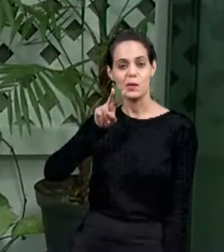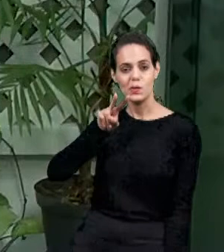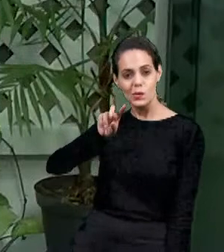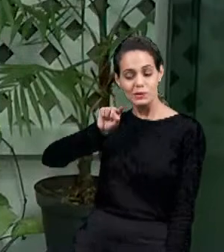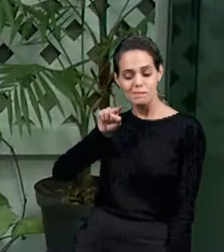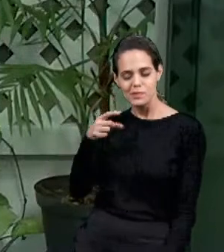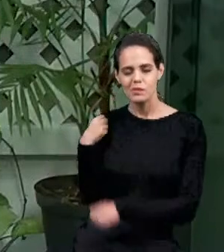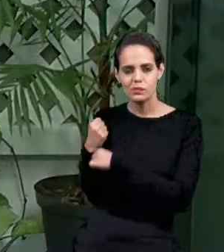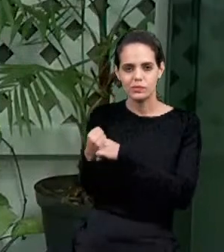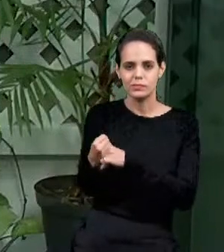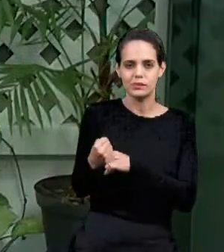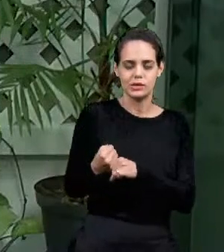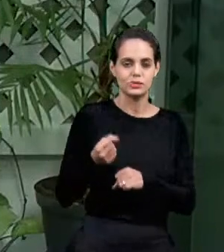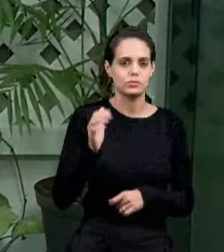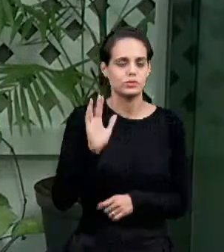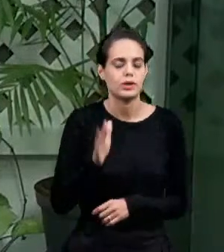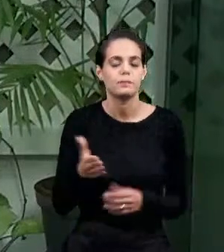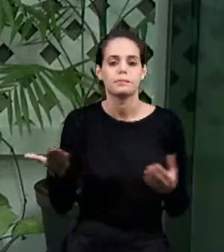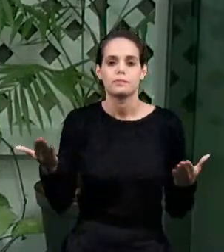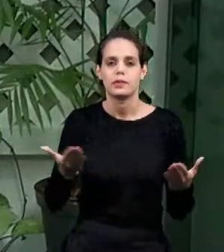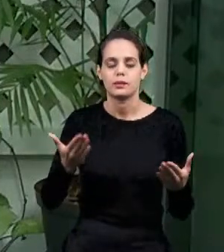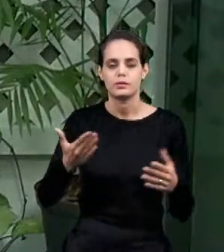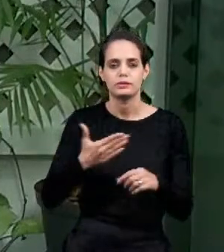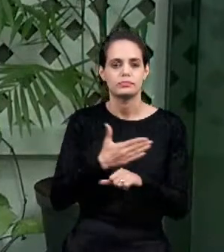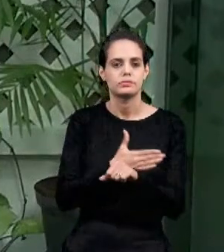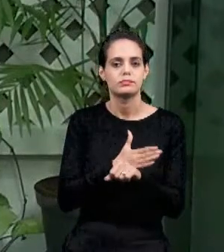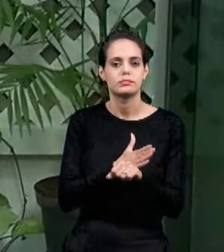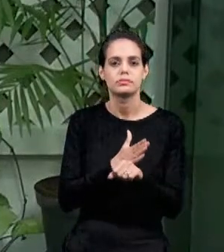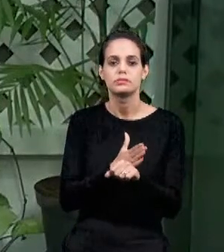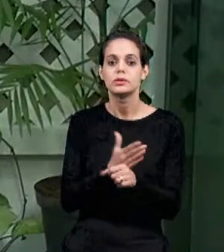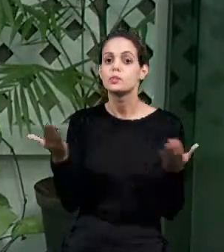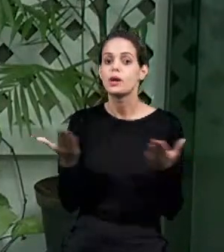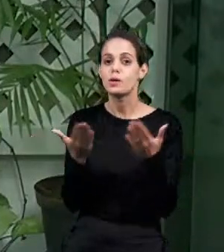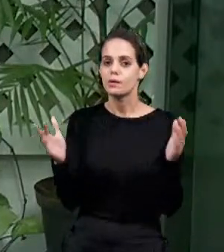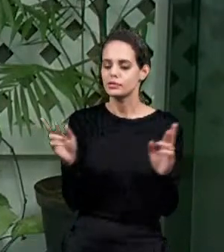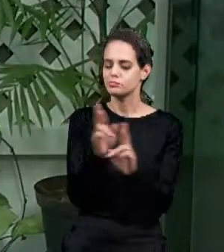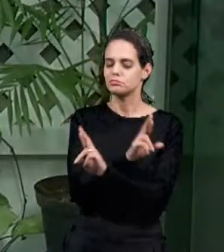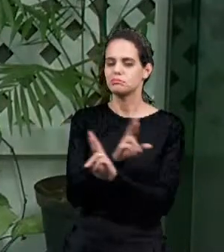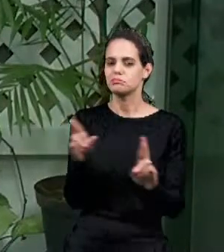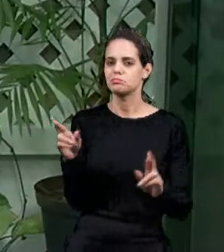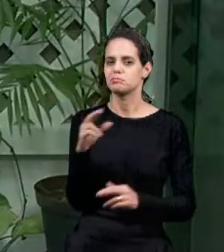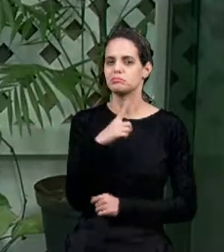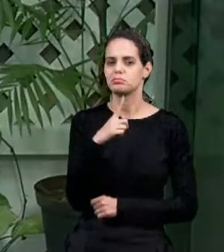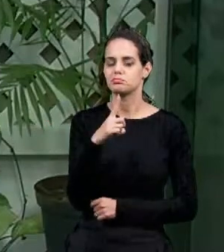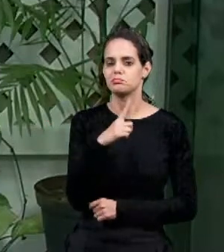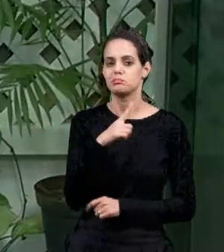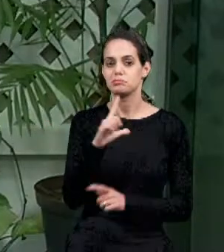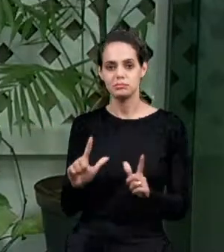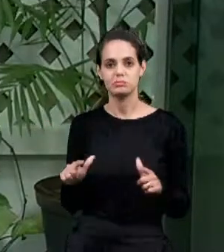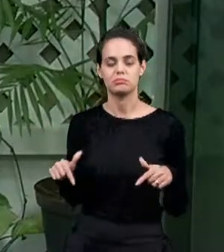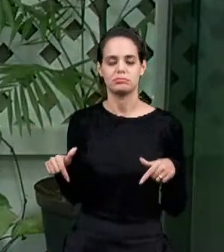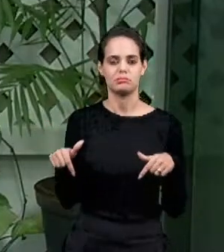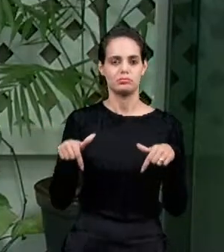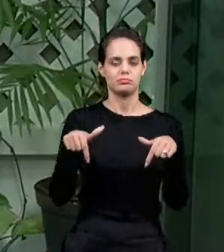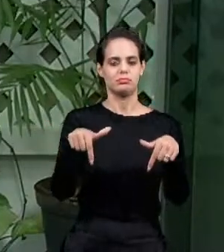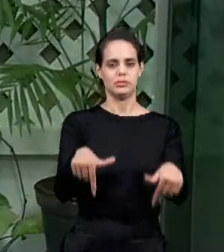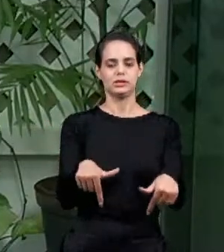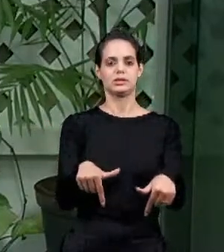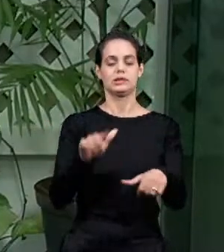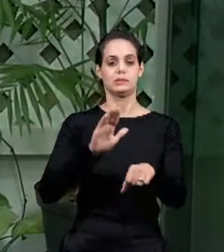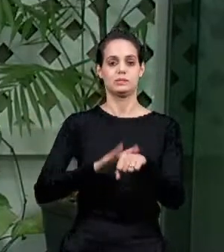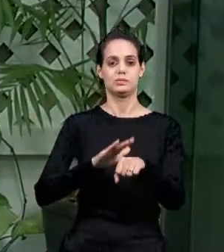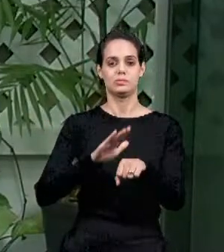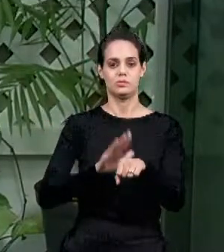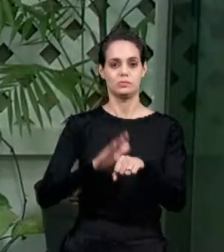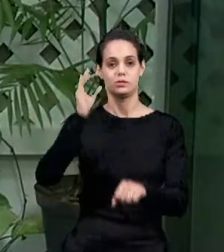tempo, agora, que tudo converge para toda a operação dele em todo